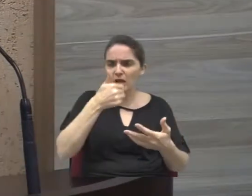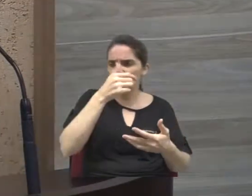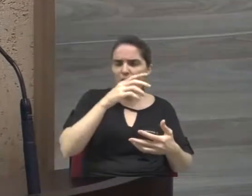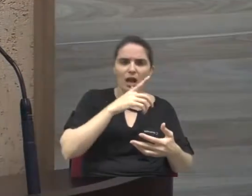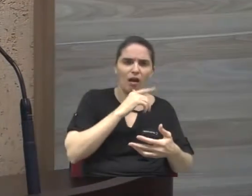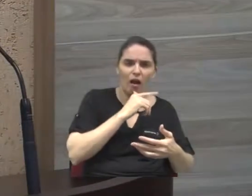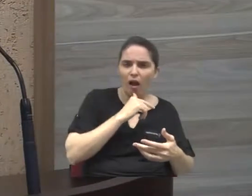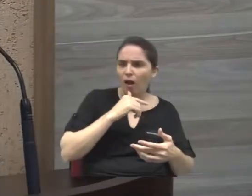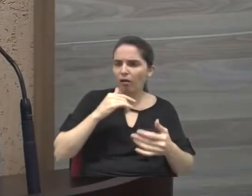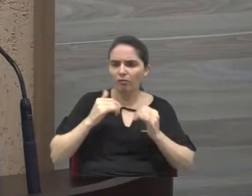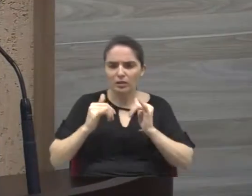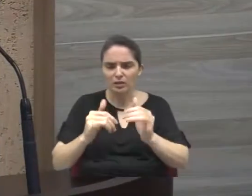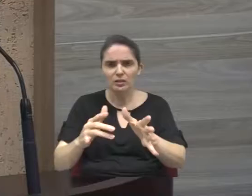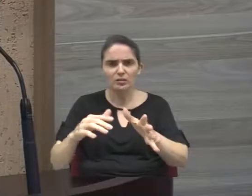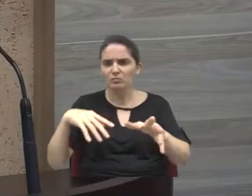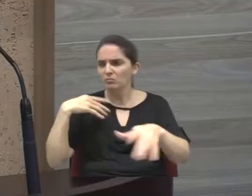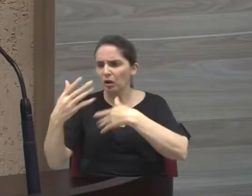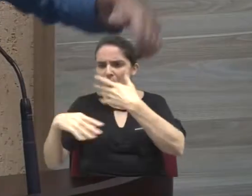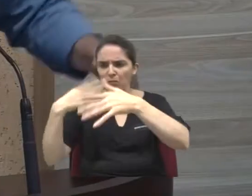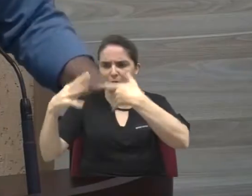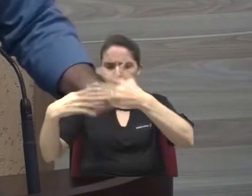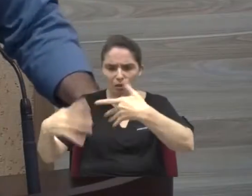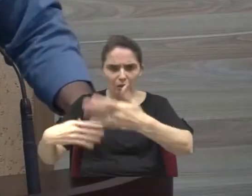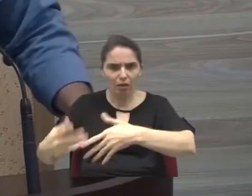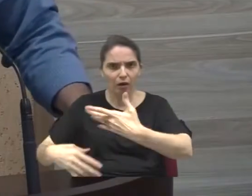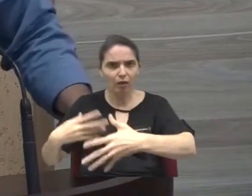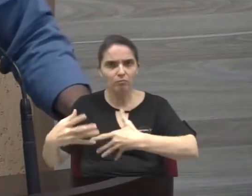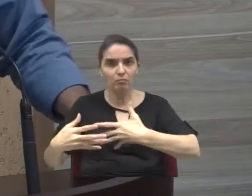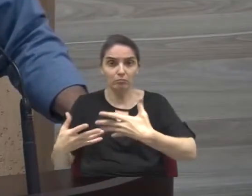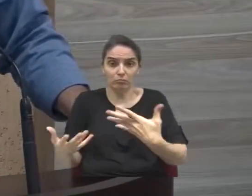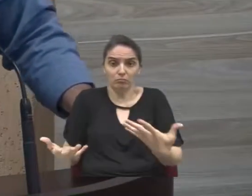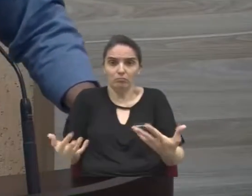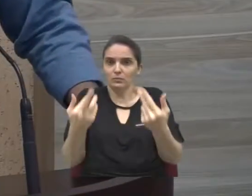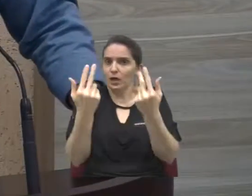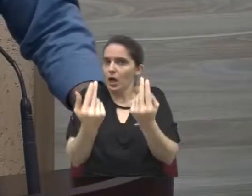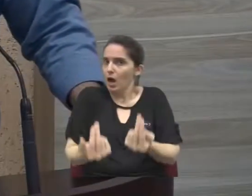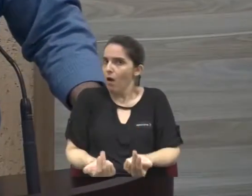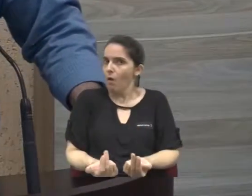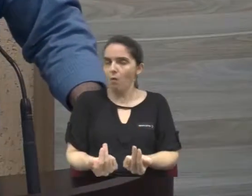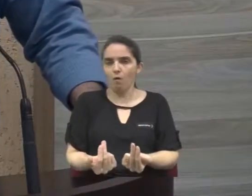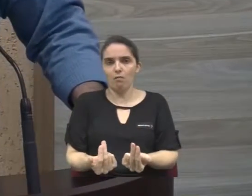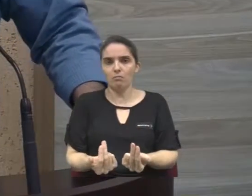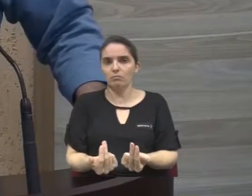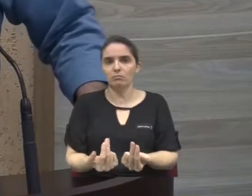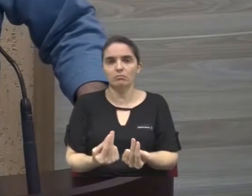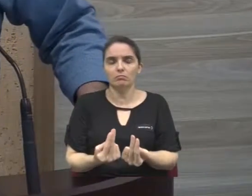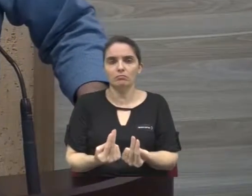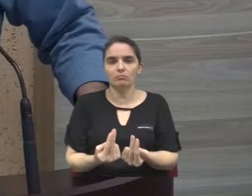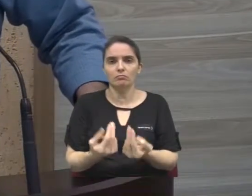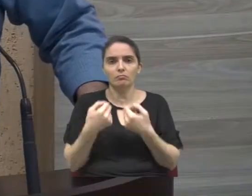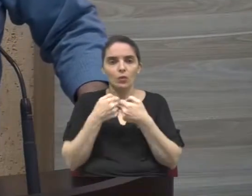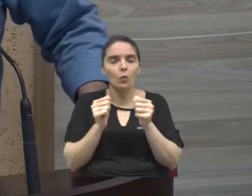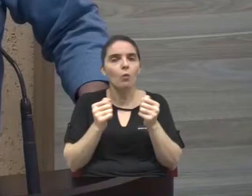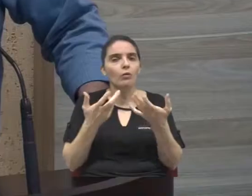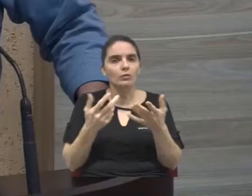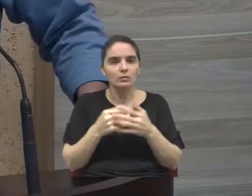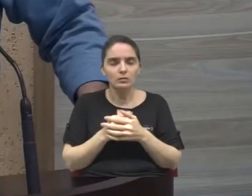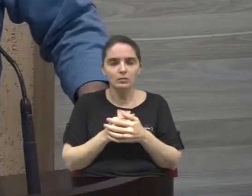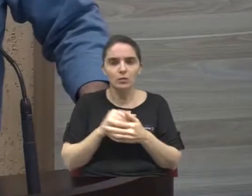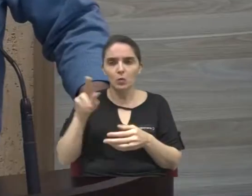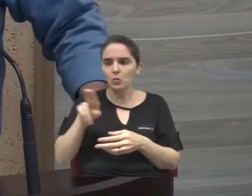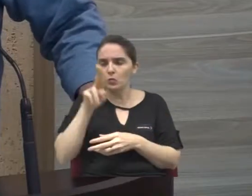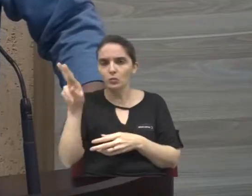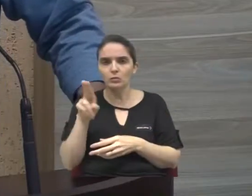valor de não sei o quê, o valor do IPCA. É a mesma coisa para fazer o valor do ônibus. Usa o pneu,